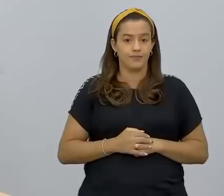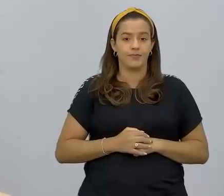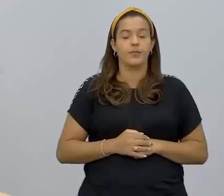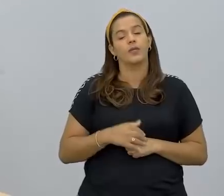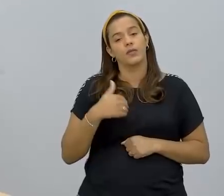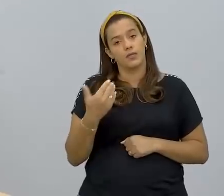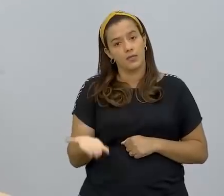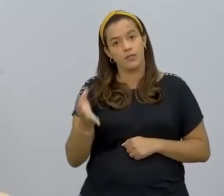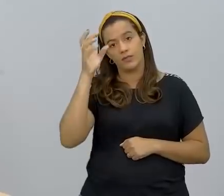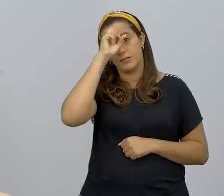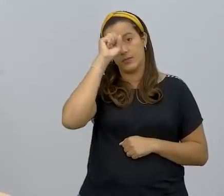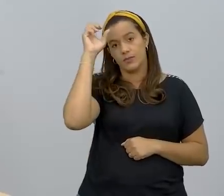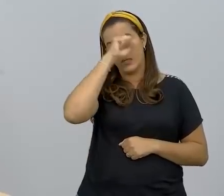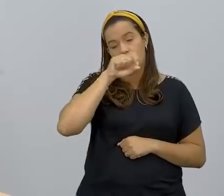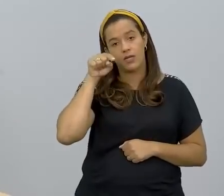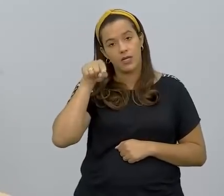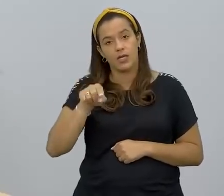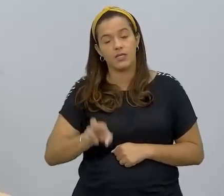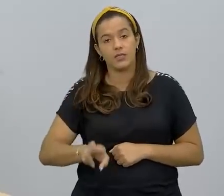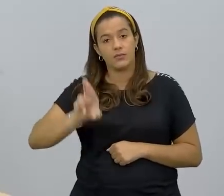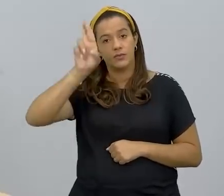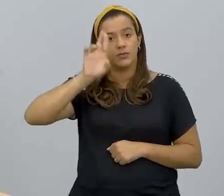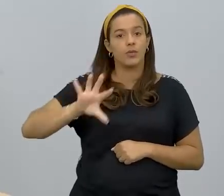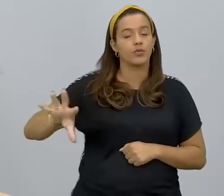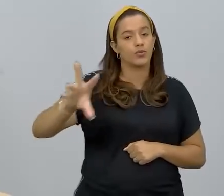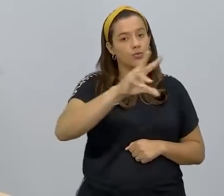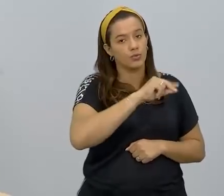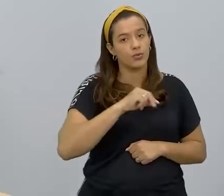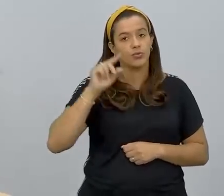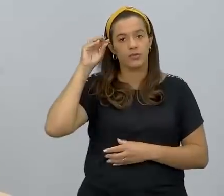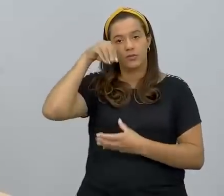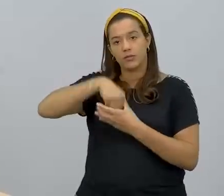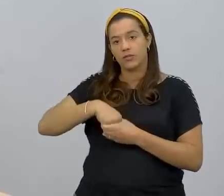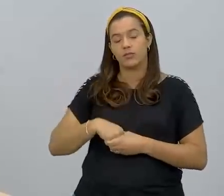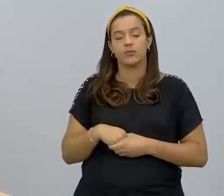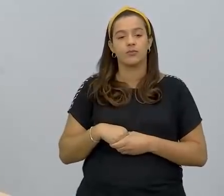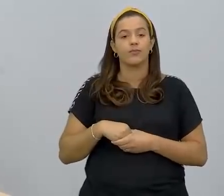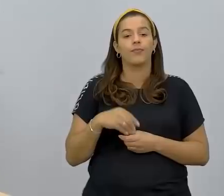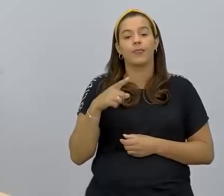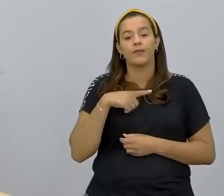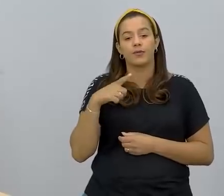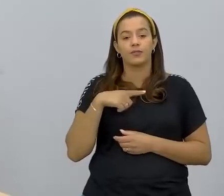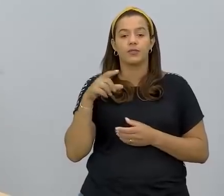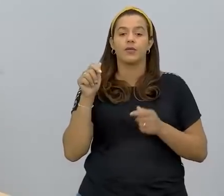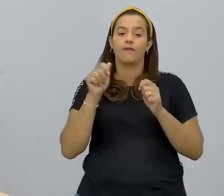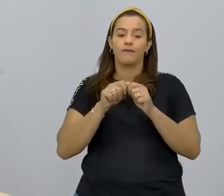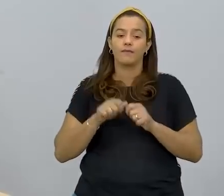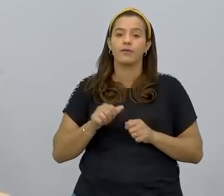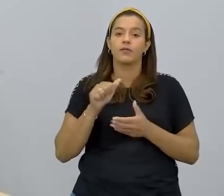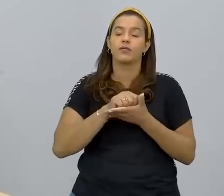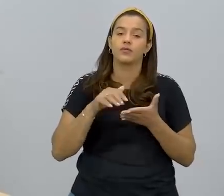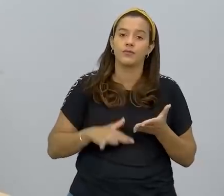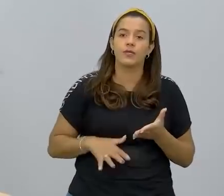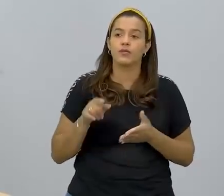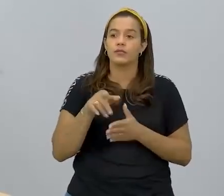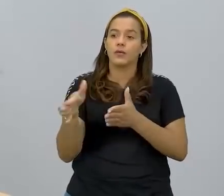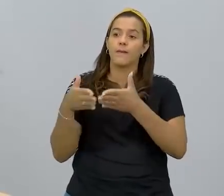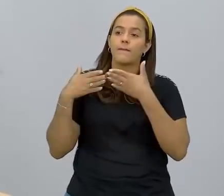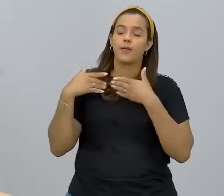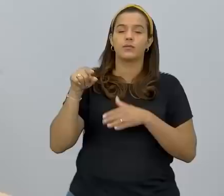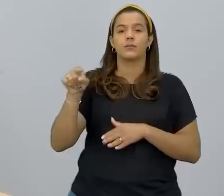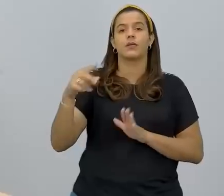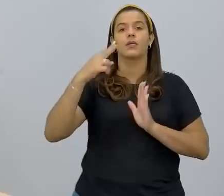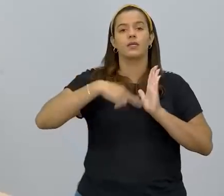essa aprendizagem ela é responsabilidade de todos ali. Você fez uma atividade que pede para o estudante fazer uma leitura